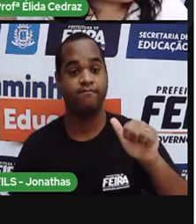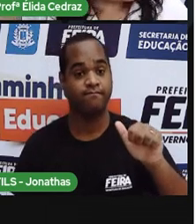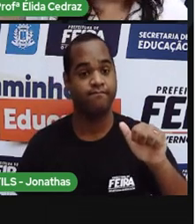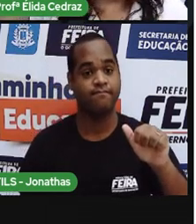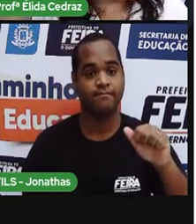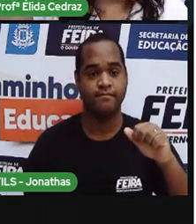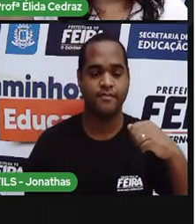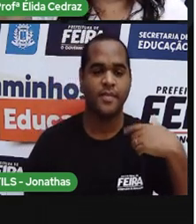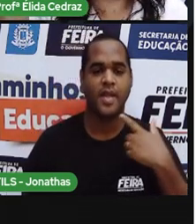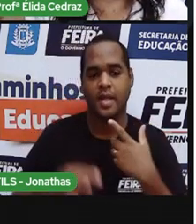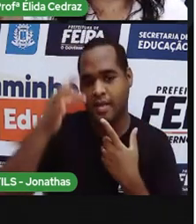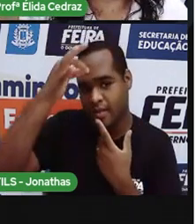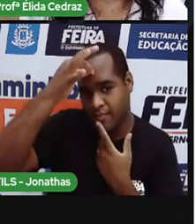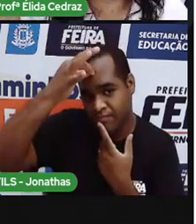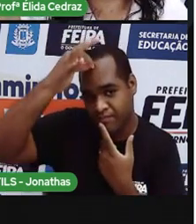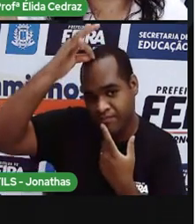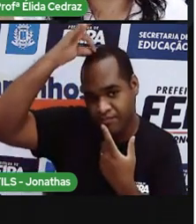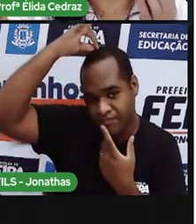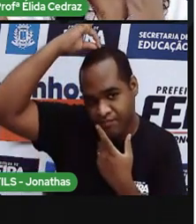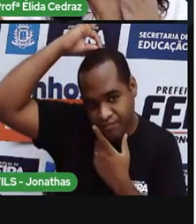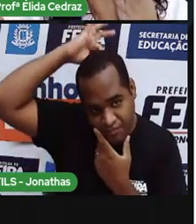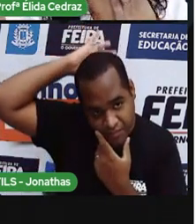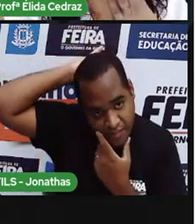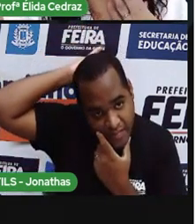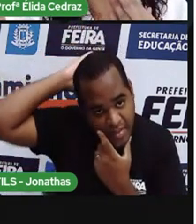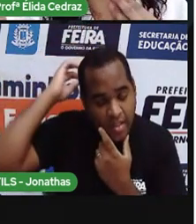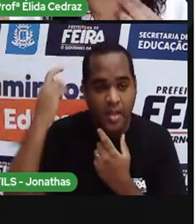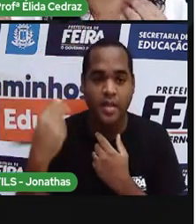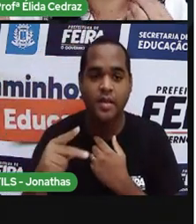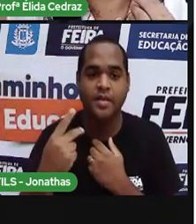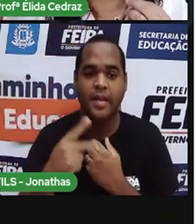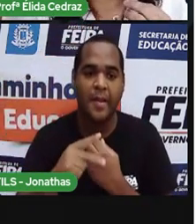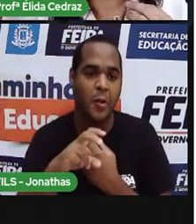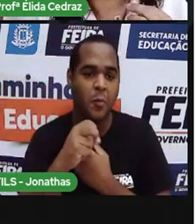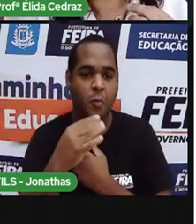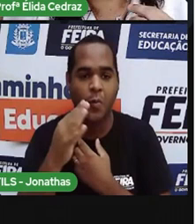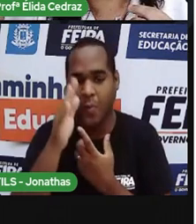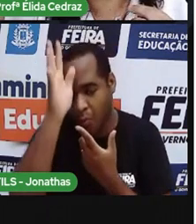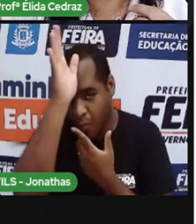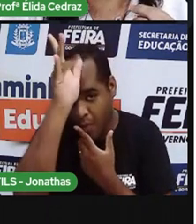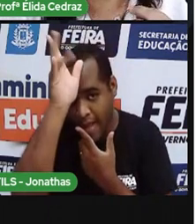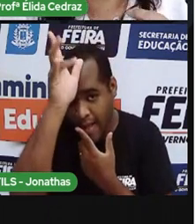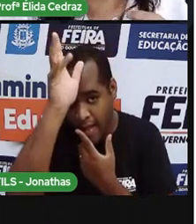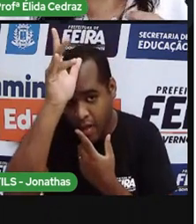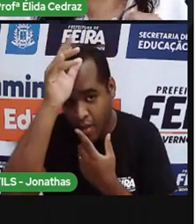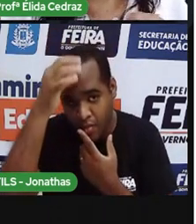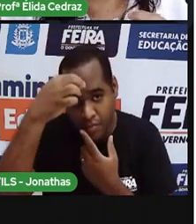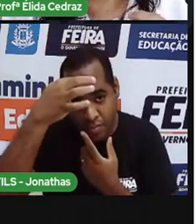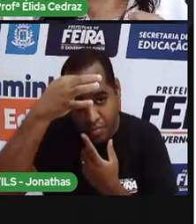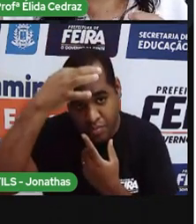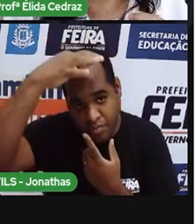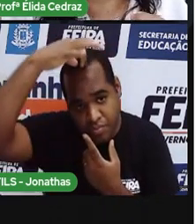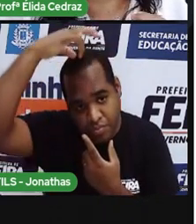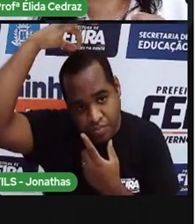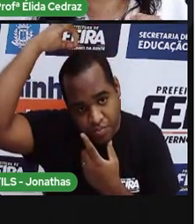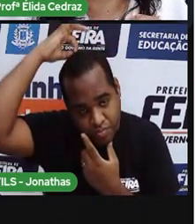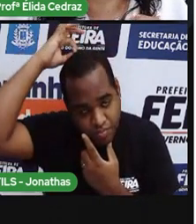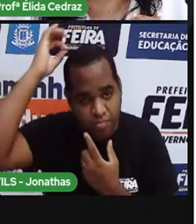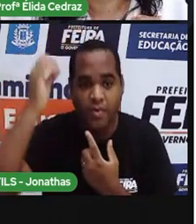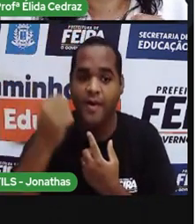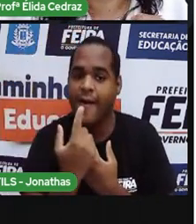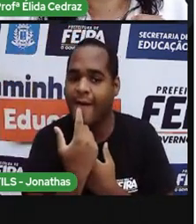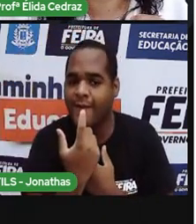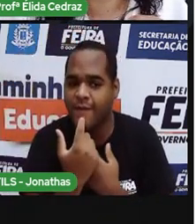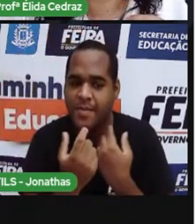é aquilo que tem na cabeça e no papo das aves. Tem uma pelezinha vermelha na cabeça assim, da